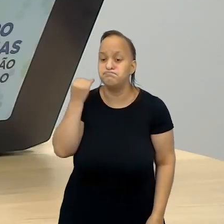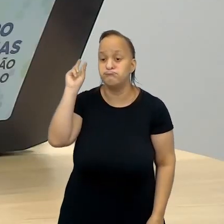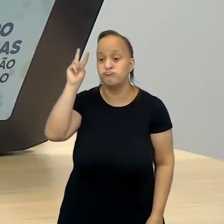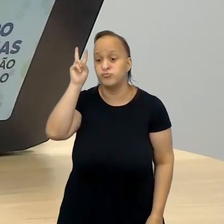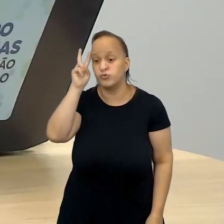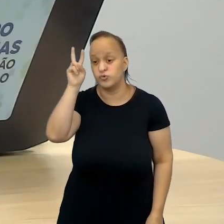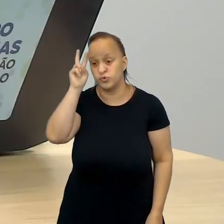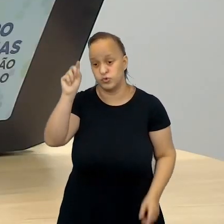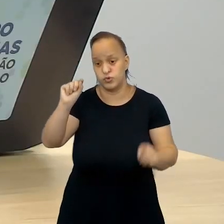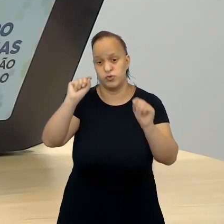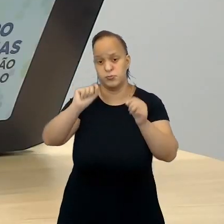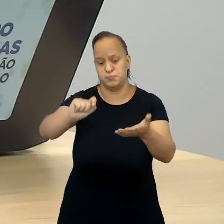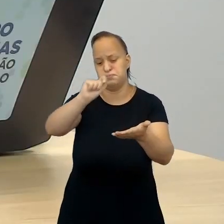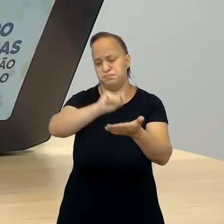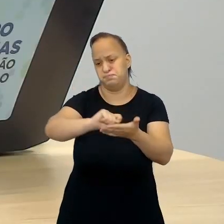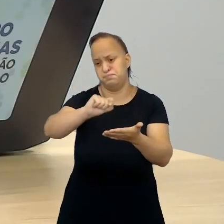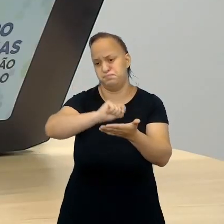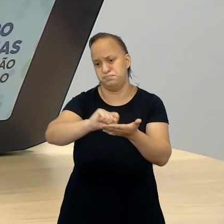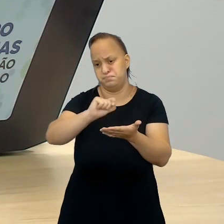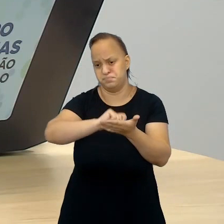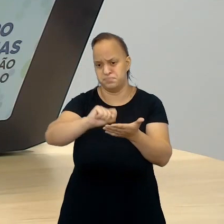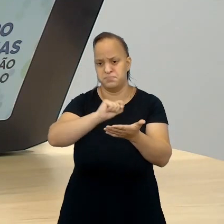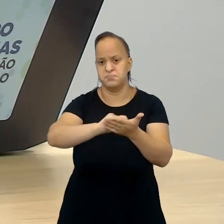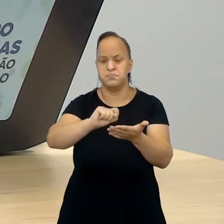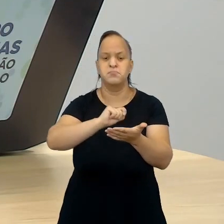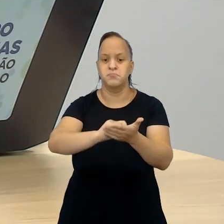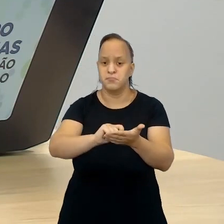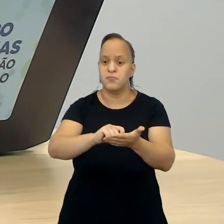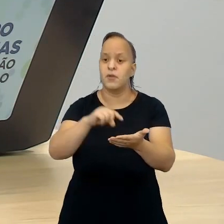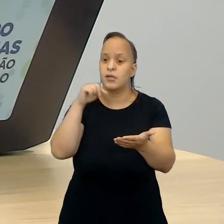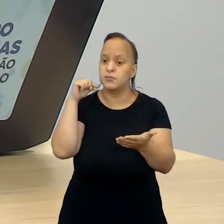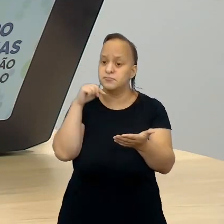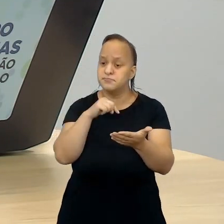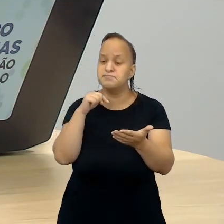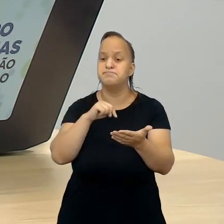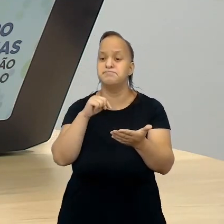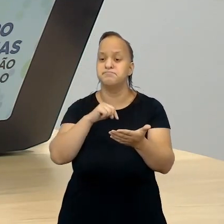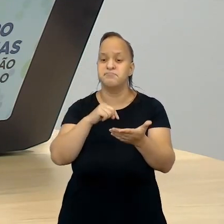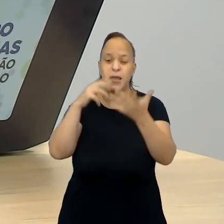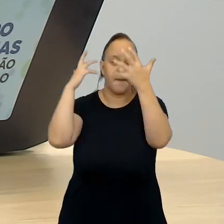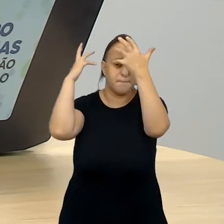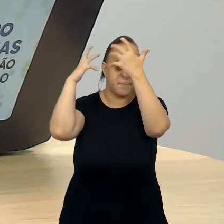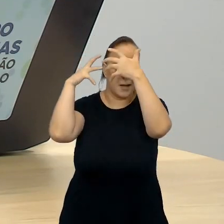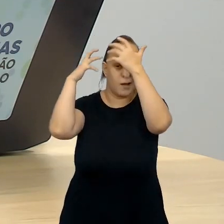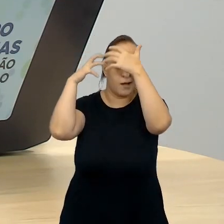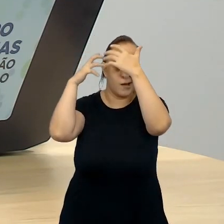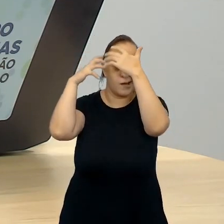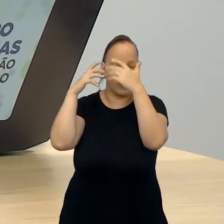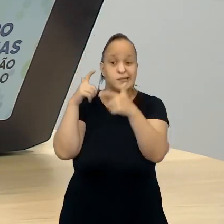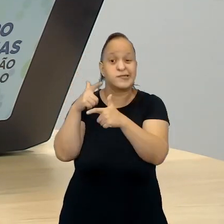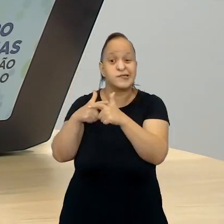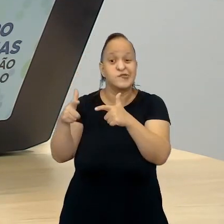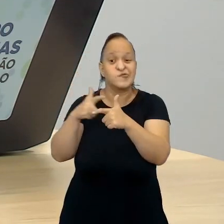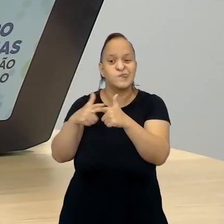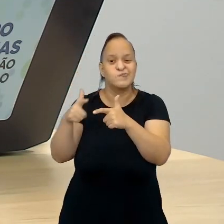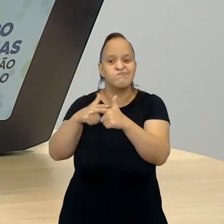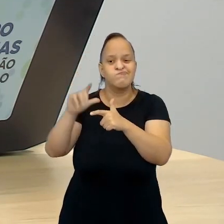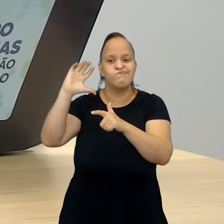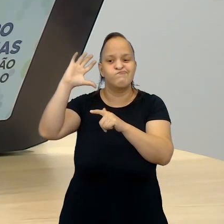bordo é uma forma privilegiada de descrever e refletir os problemas que vão surgindo,